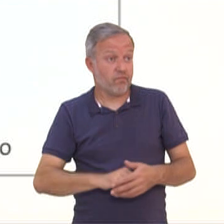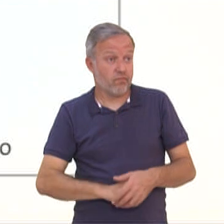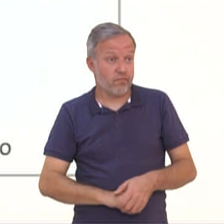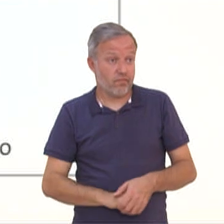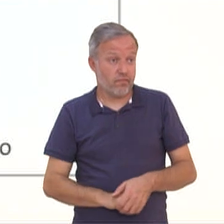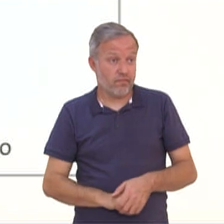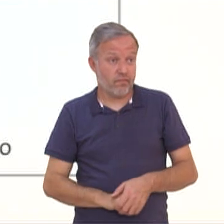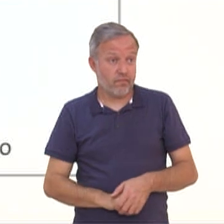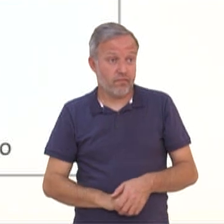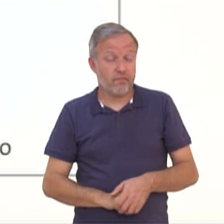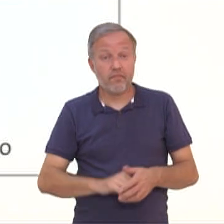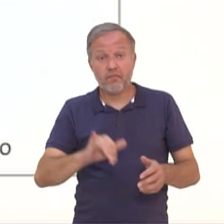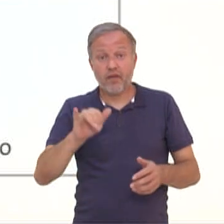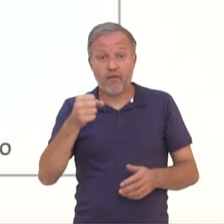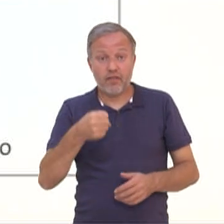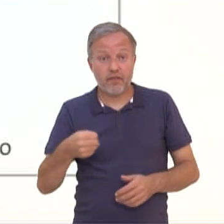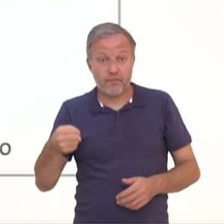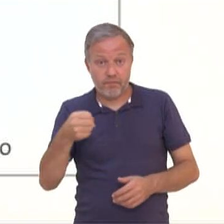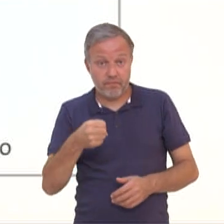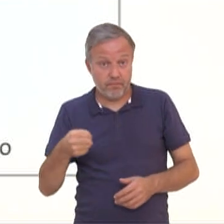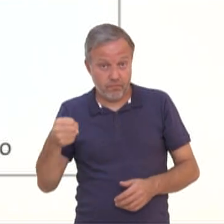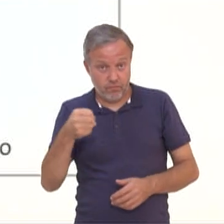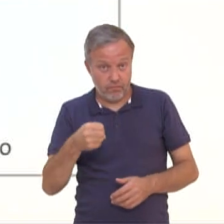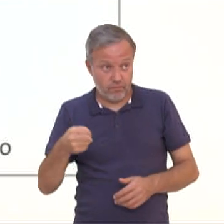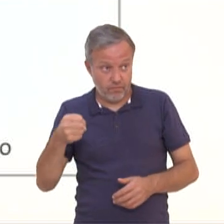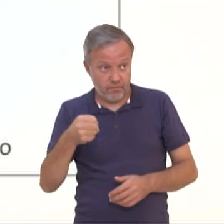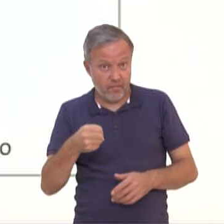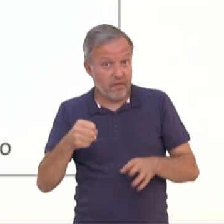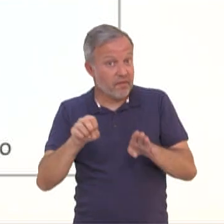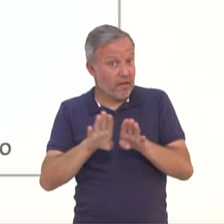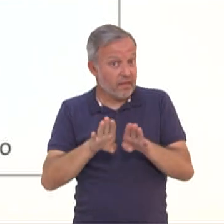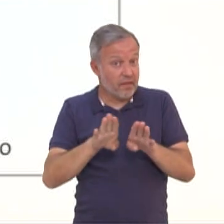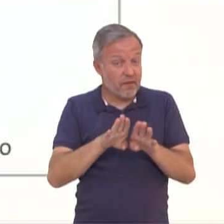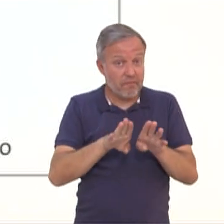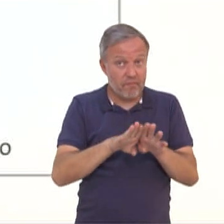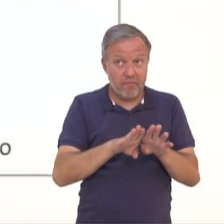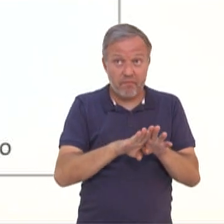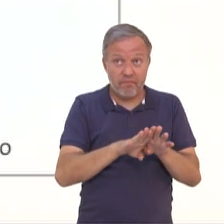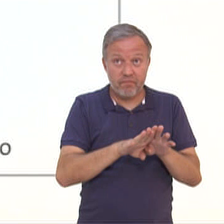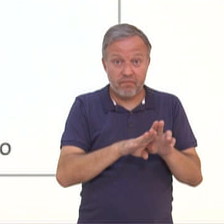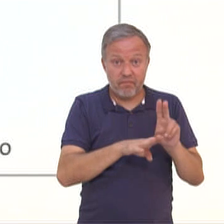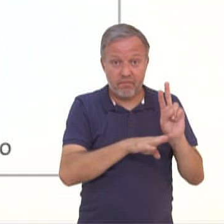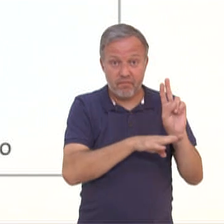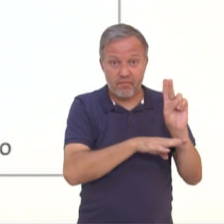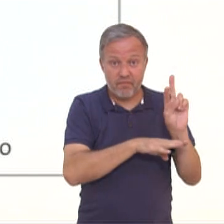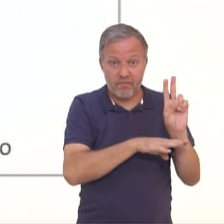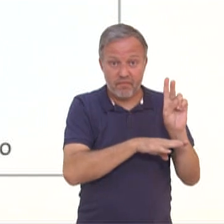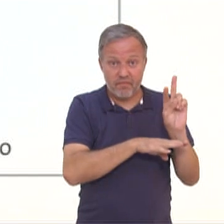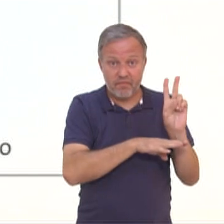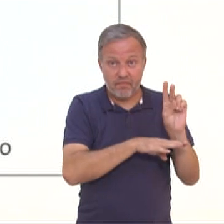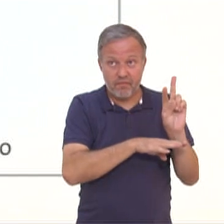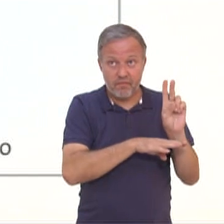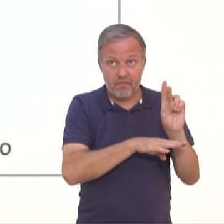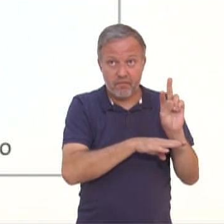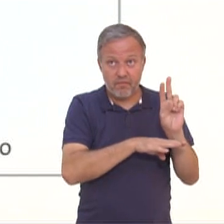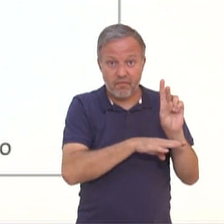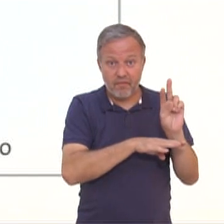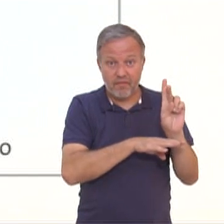para fazer estrogonofe com champignon, dá para fazer estrogonofe com barata também, né? Já pensaram nisso? Seria uma boa ideia, né? As perninhas assim, ia ser legal.